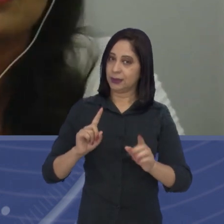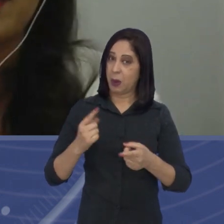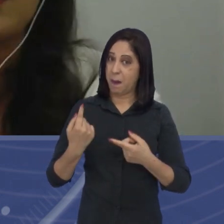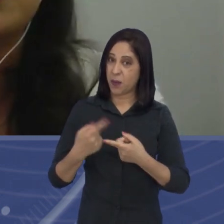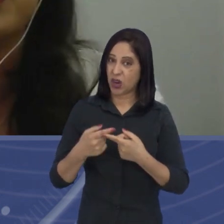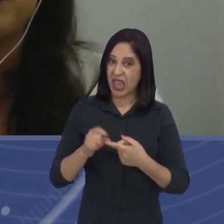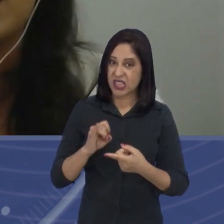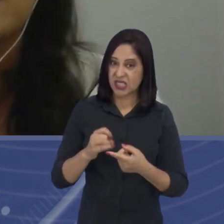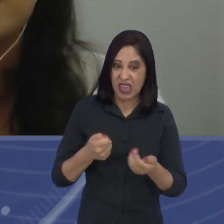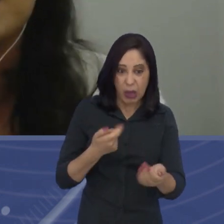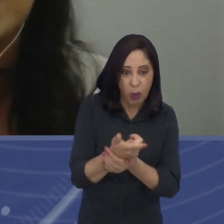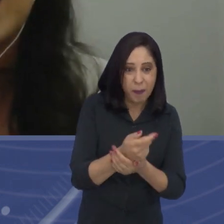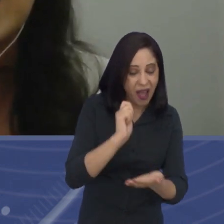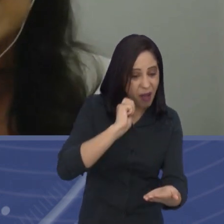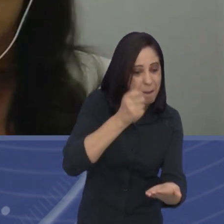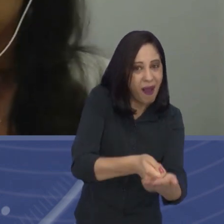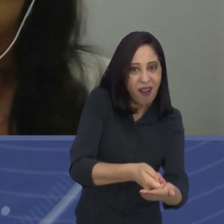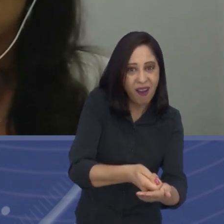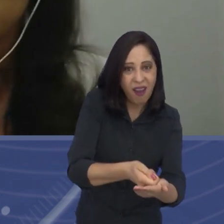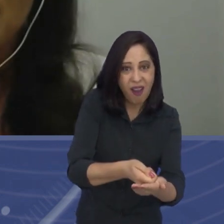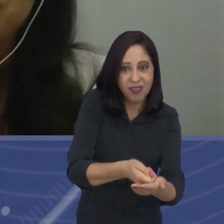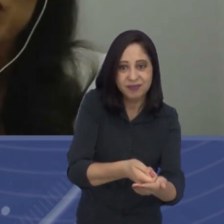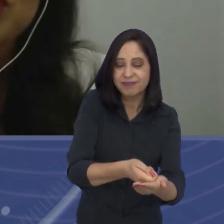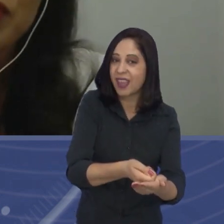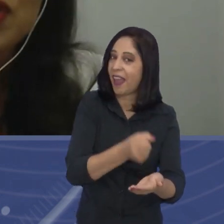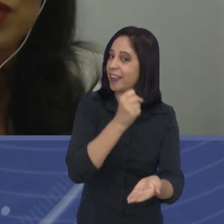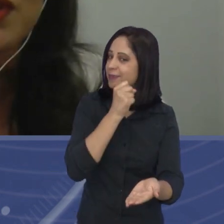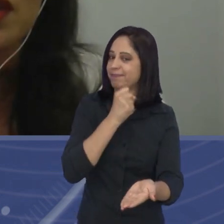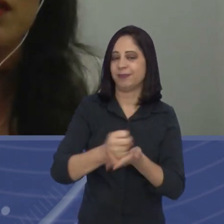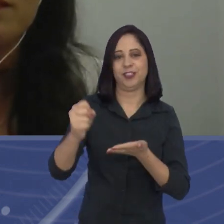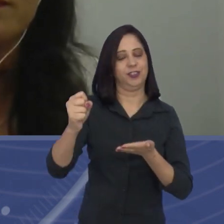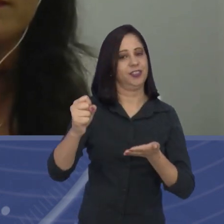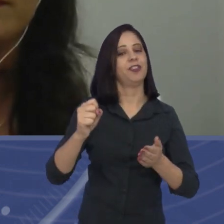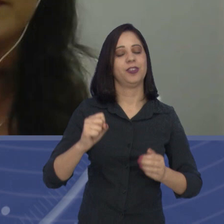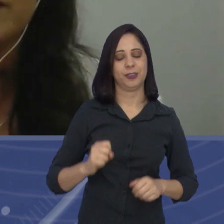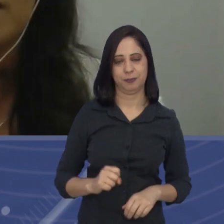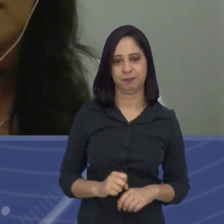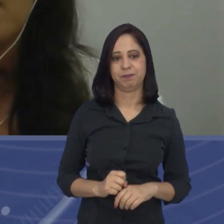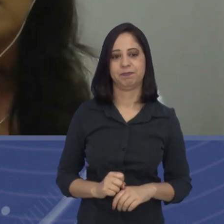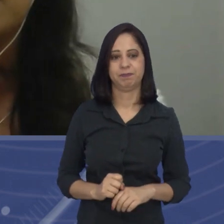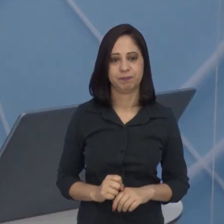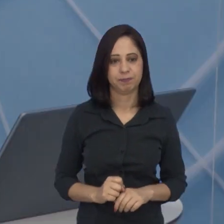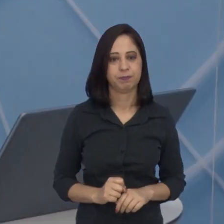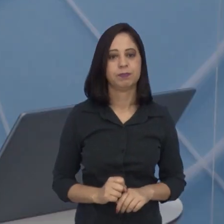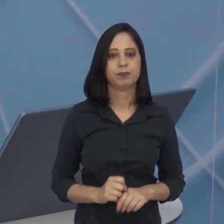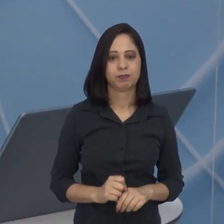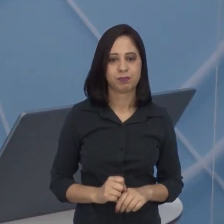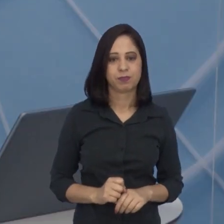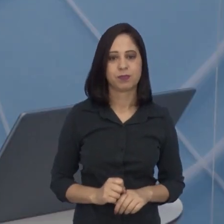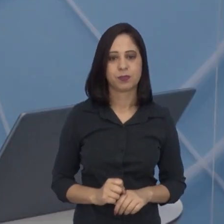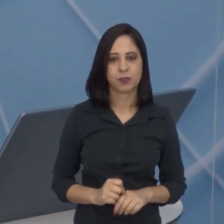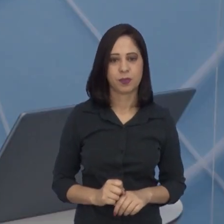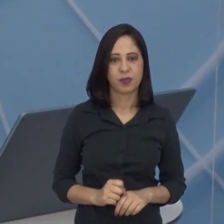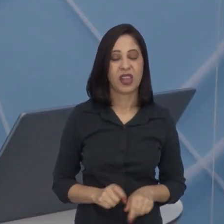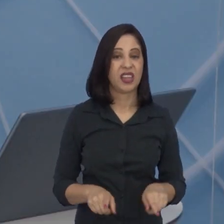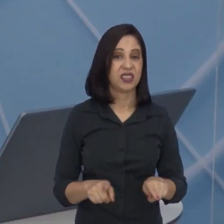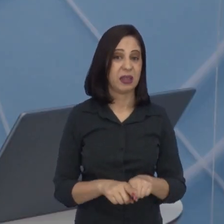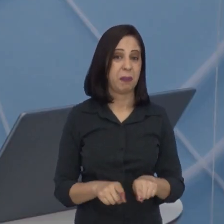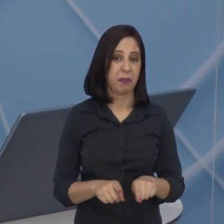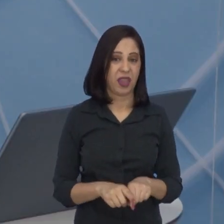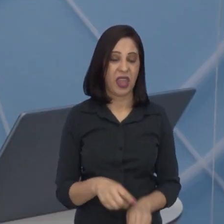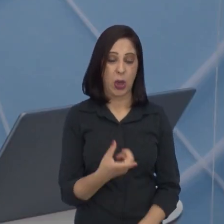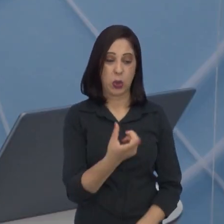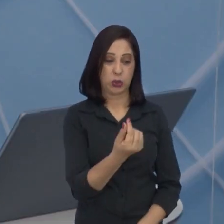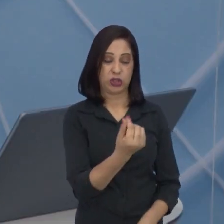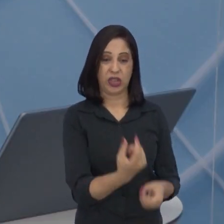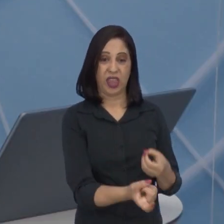você tomar as providências. Sem ajuda é muito difícil conseguir. Sim, ou até, né, reaver o dinheiro também, muitas